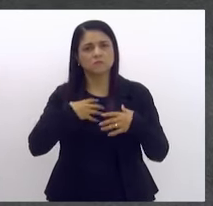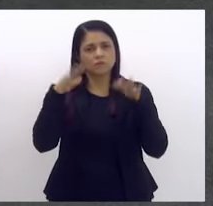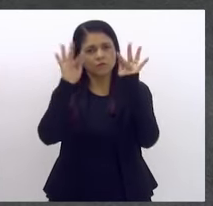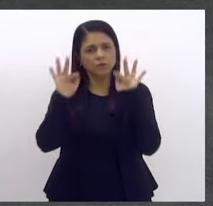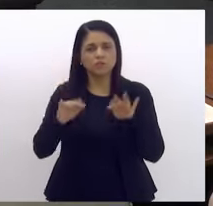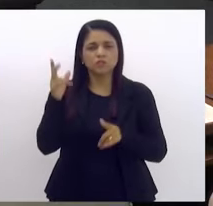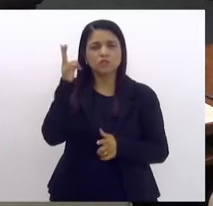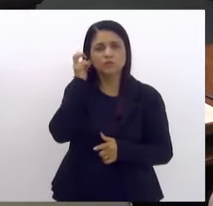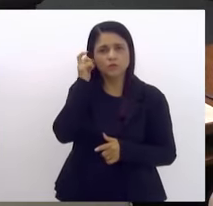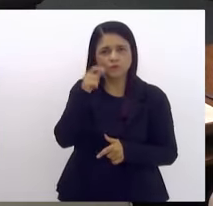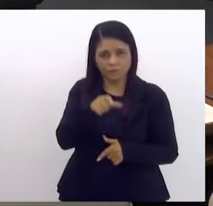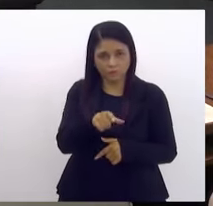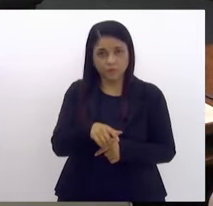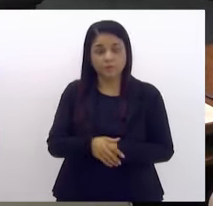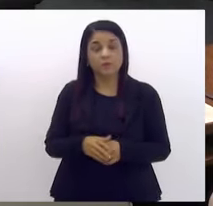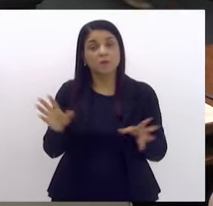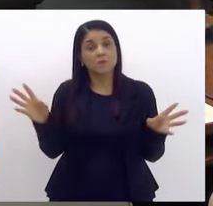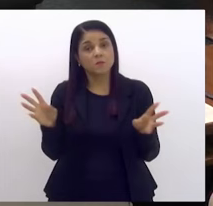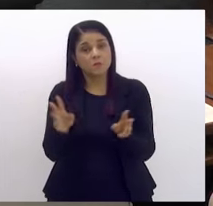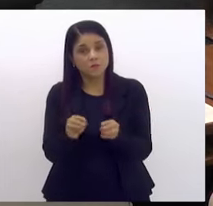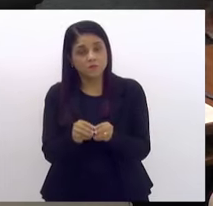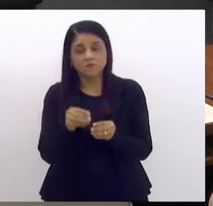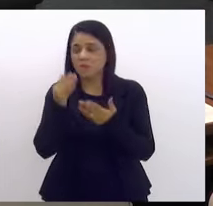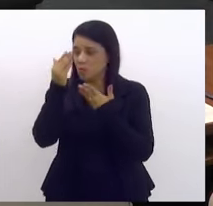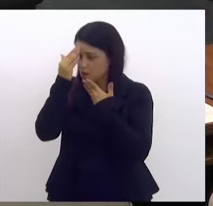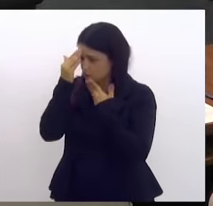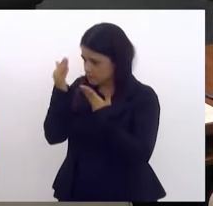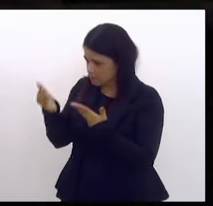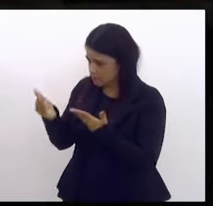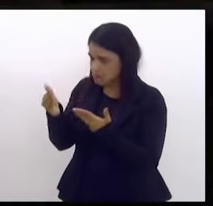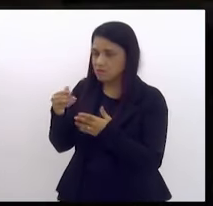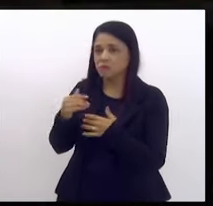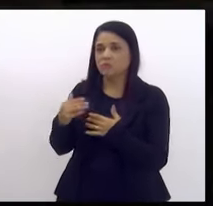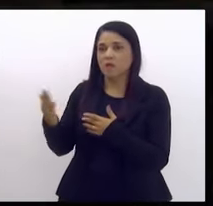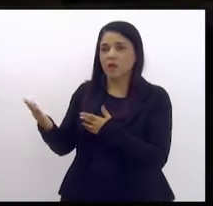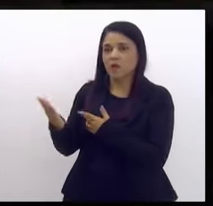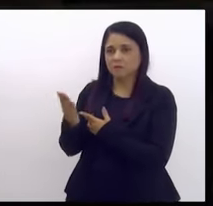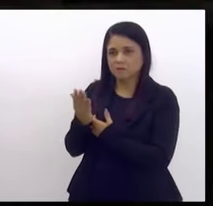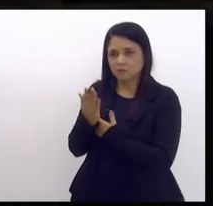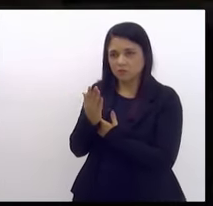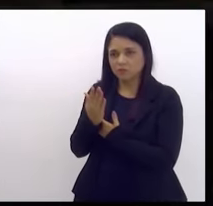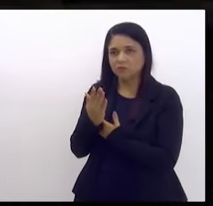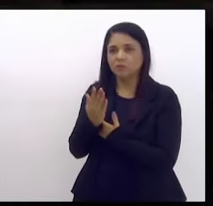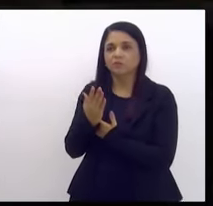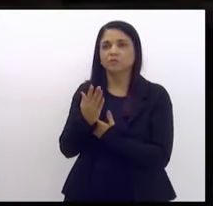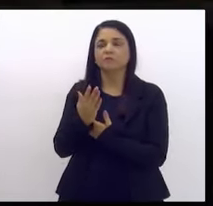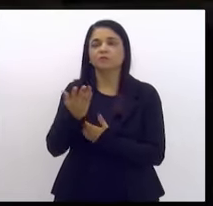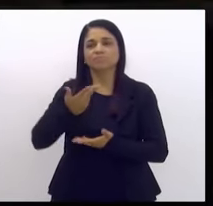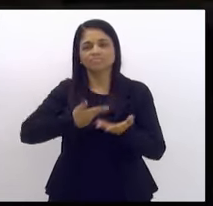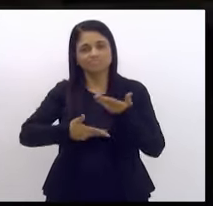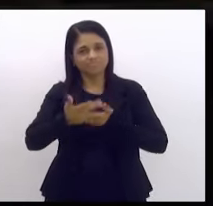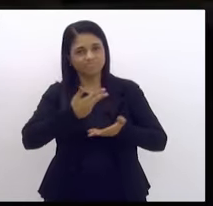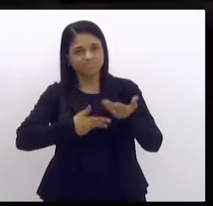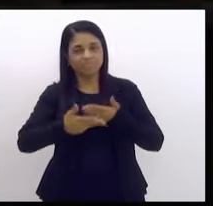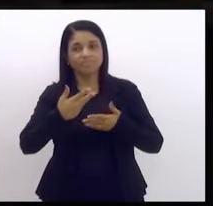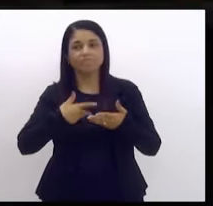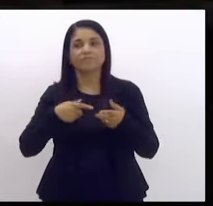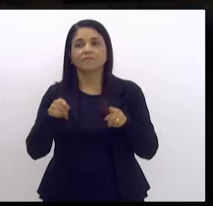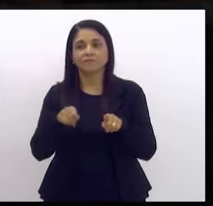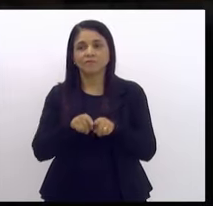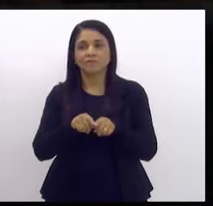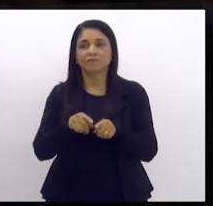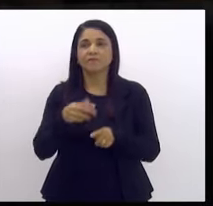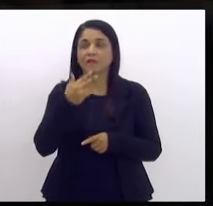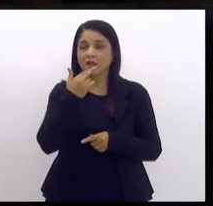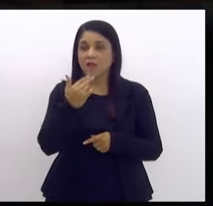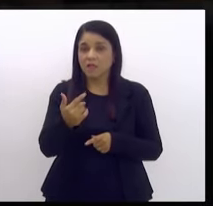ouvi-la. Imagina, só para concluir, deputada, eu que agradeço, inclusive, as contribuições aqui, a fala que nós compartilhamos, mas é justamente isso, as